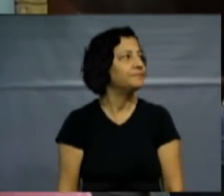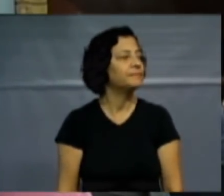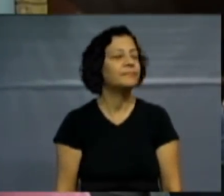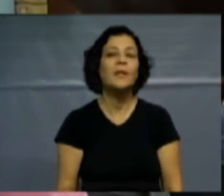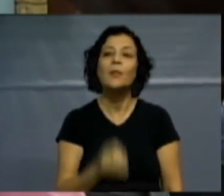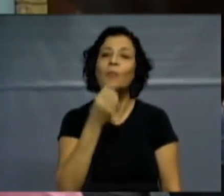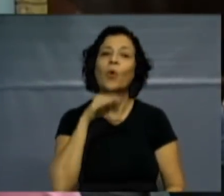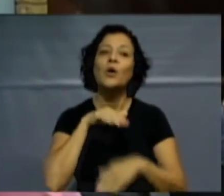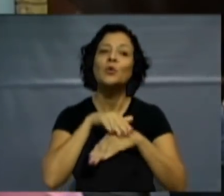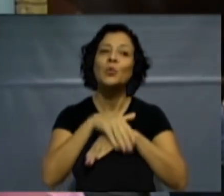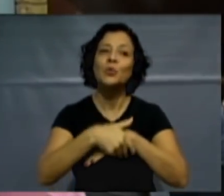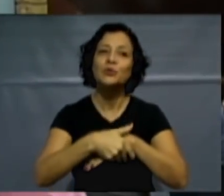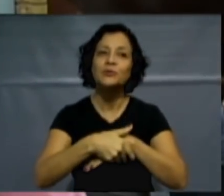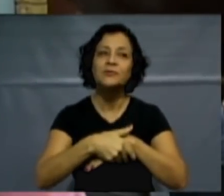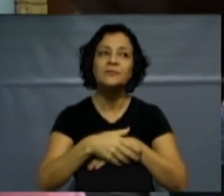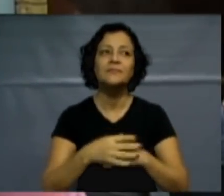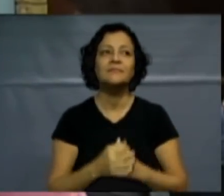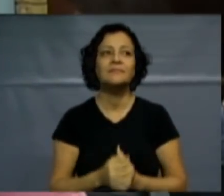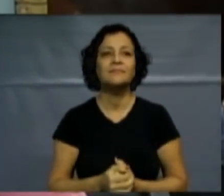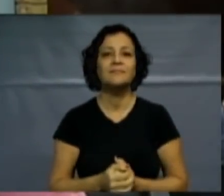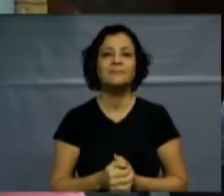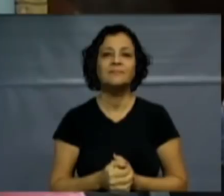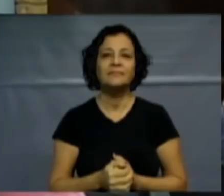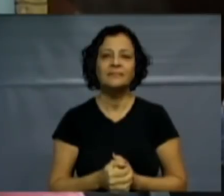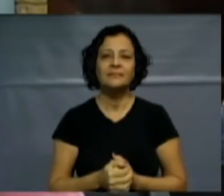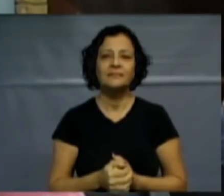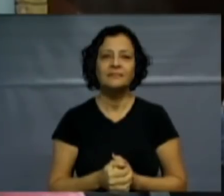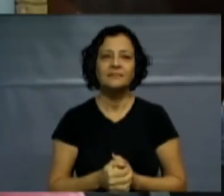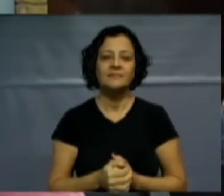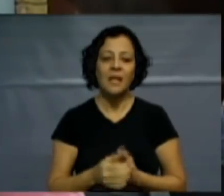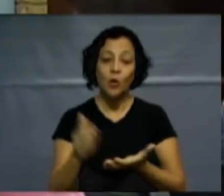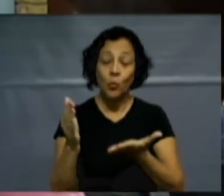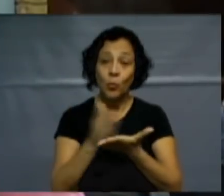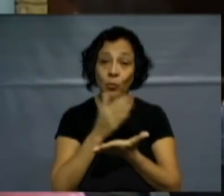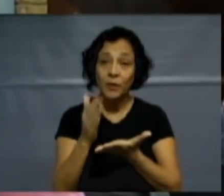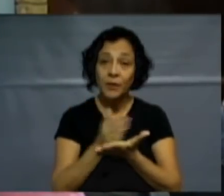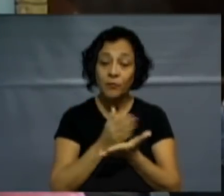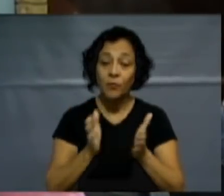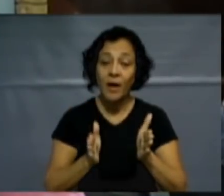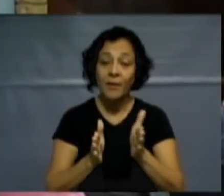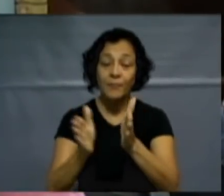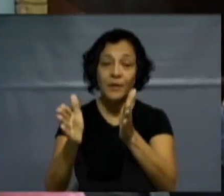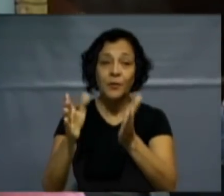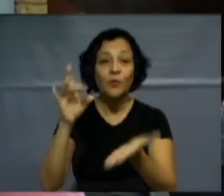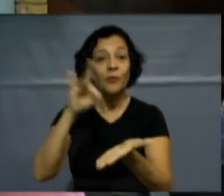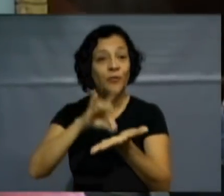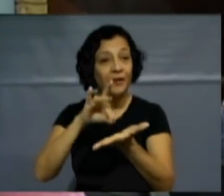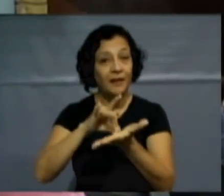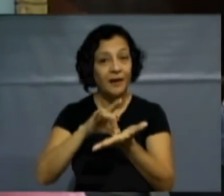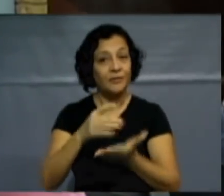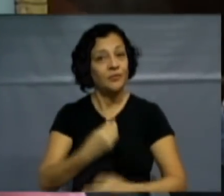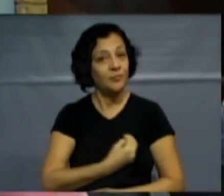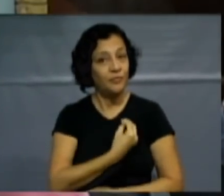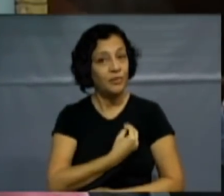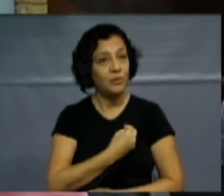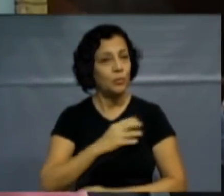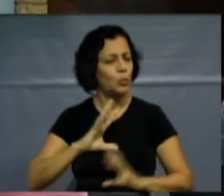Boa noite. Do livro Caminho, Verdade e Vida. Tudo